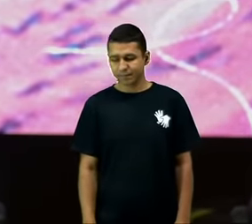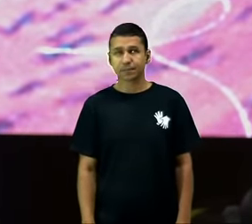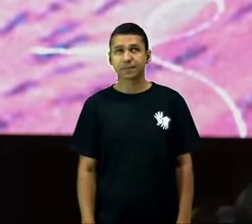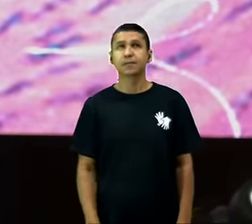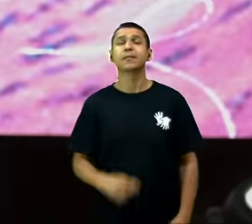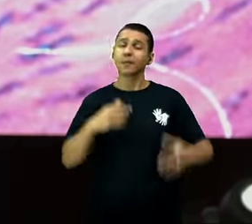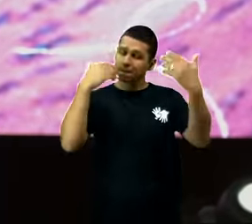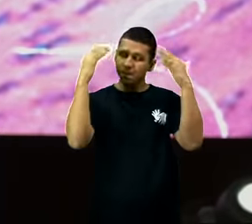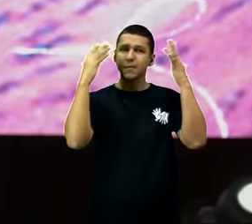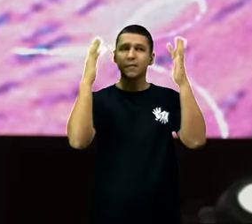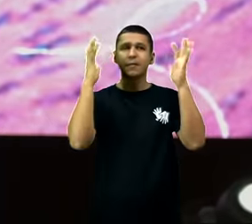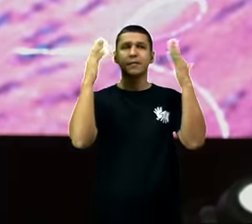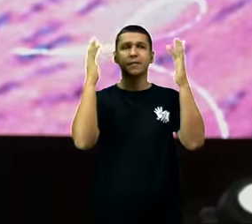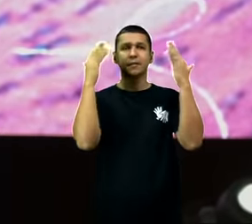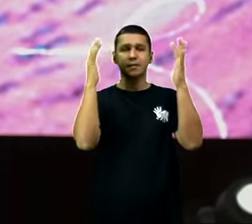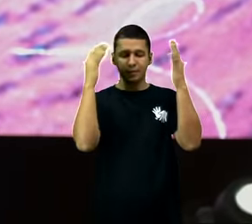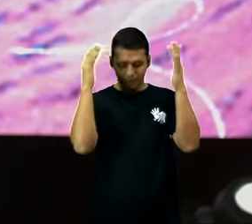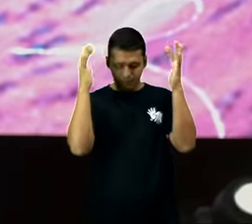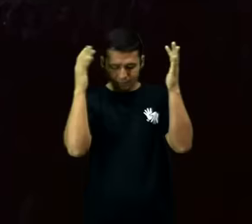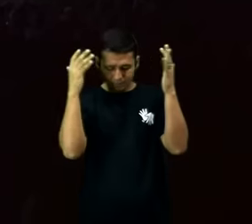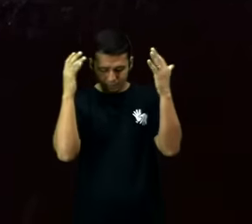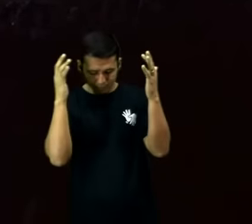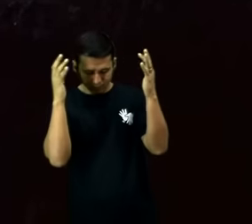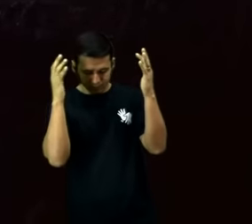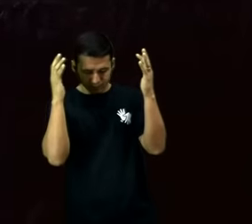Quem pode aplaudir o Senhor e dizer: obrigado, Jesus?